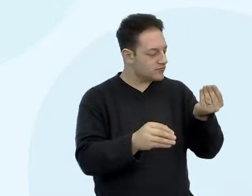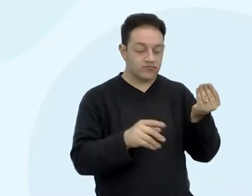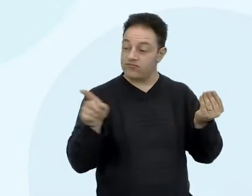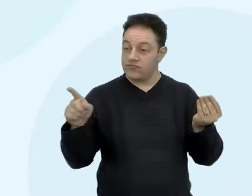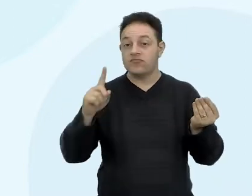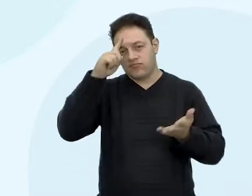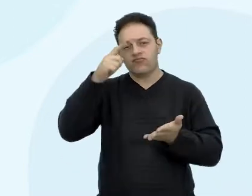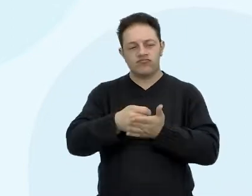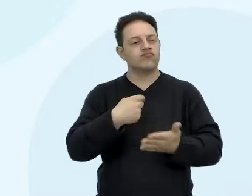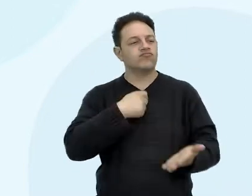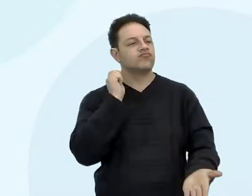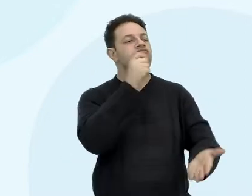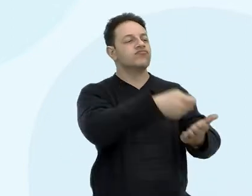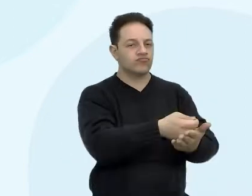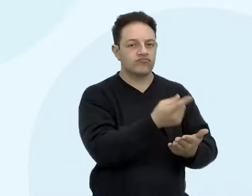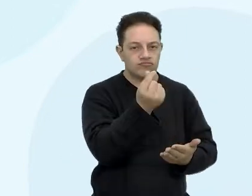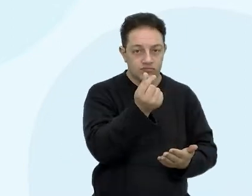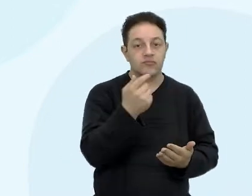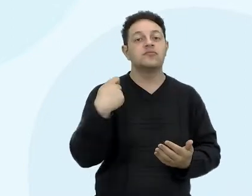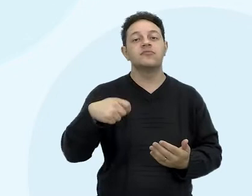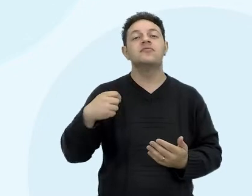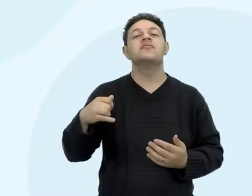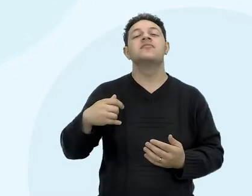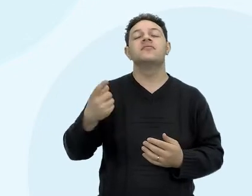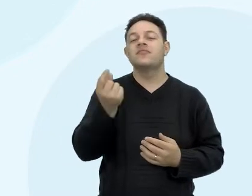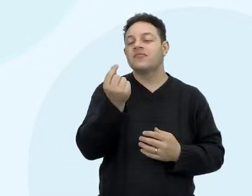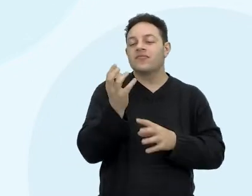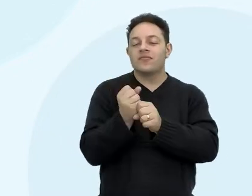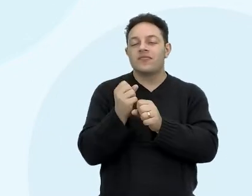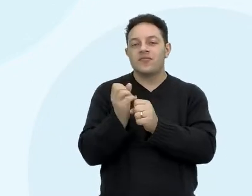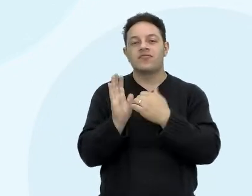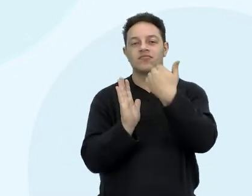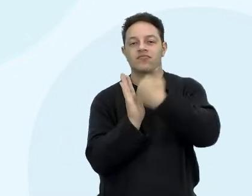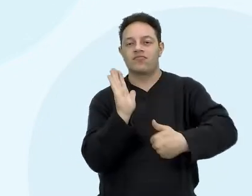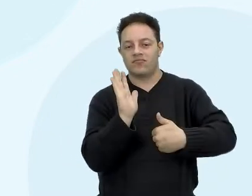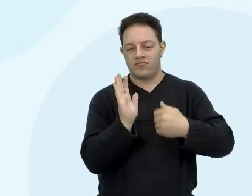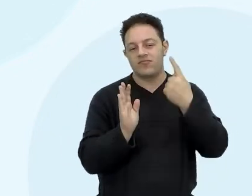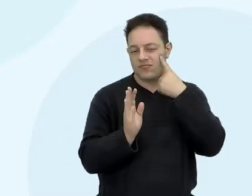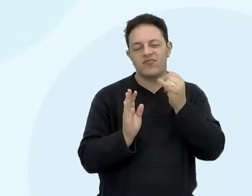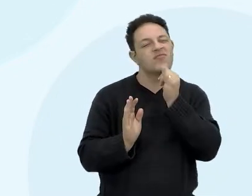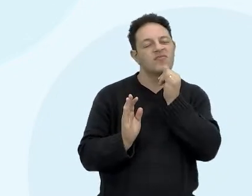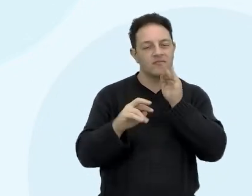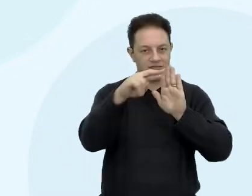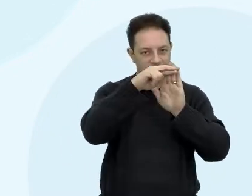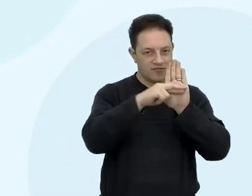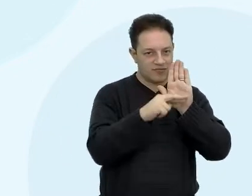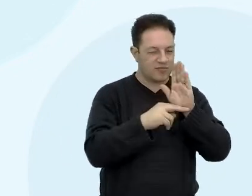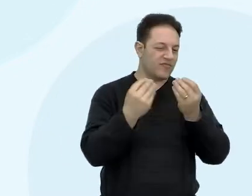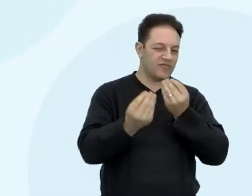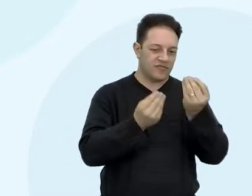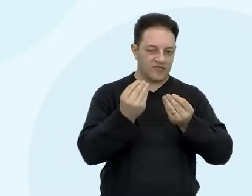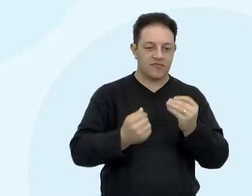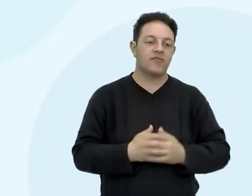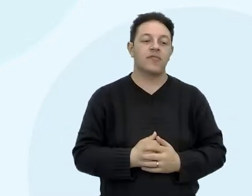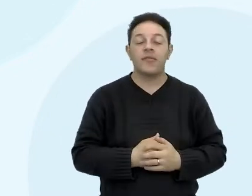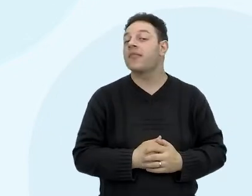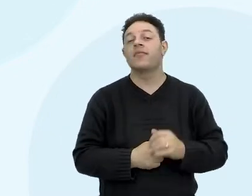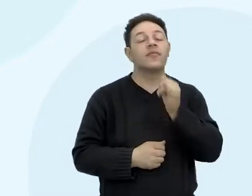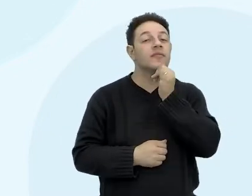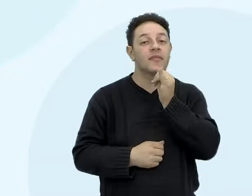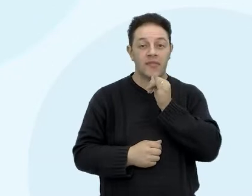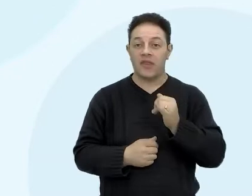conta, esse valor deverá ser descontado do seu saldo. Vamos observar as regras do jogo. Então, assim, se eu